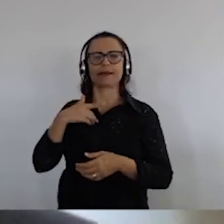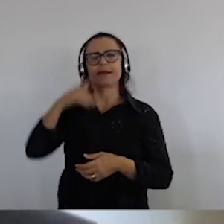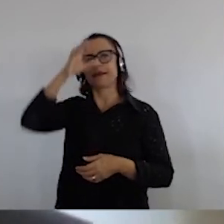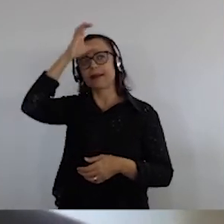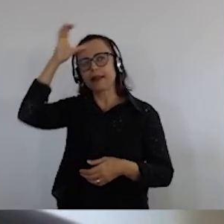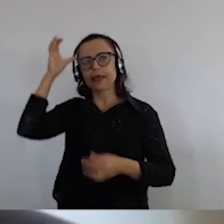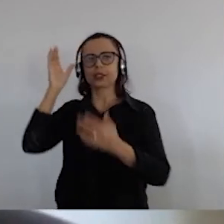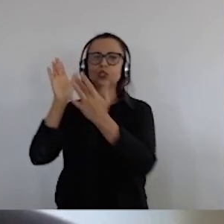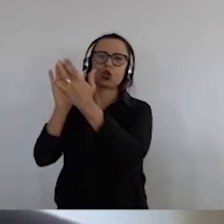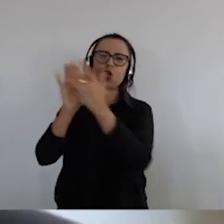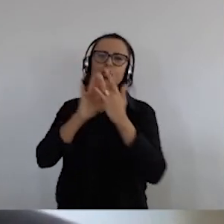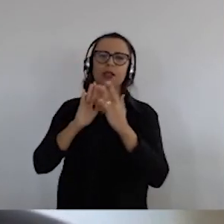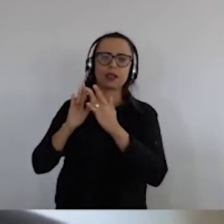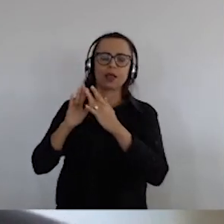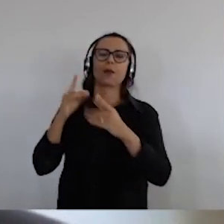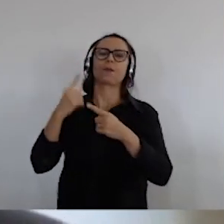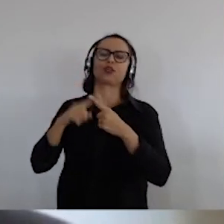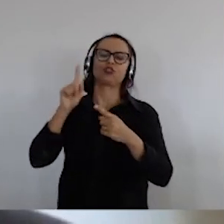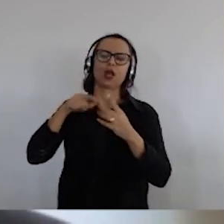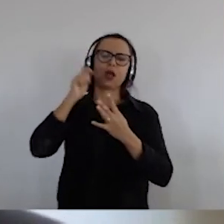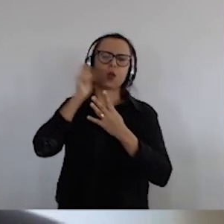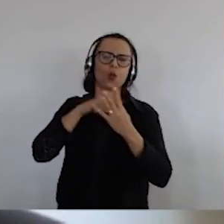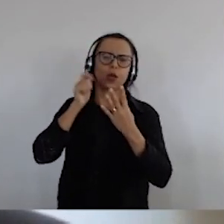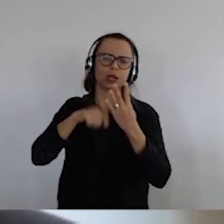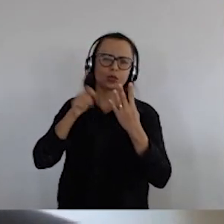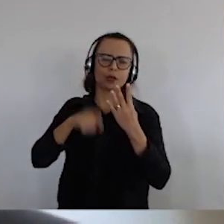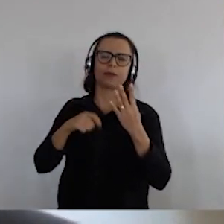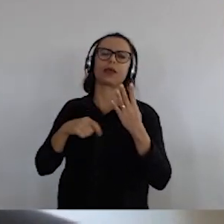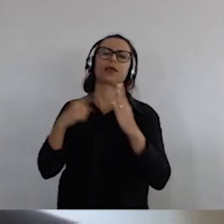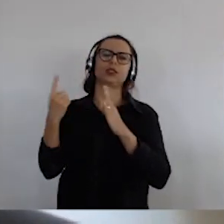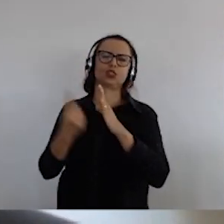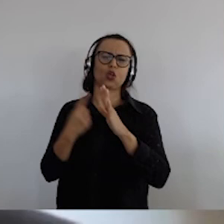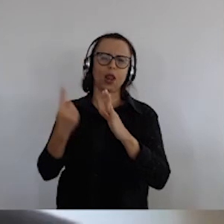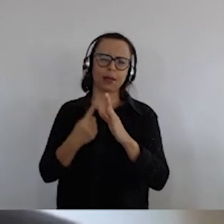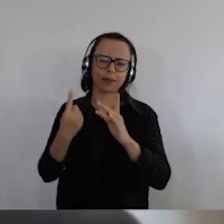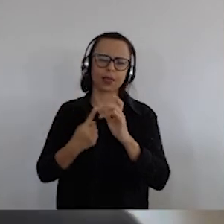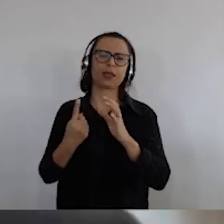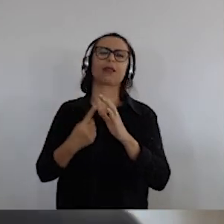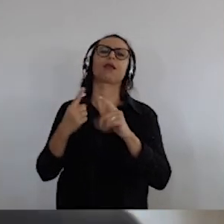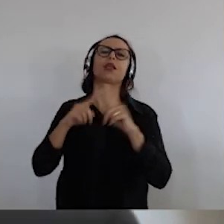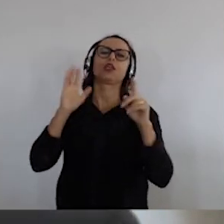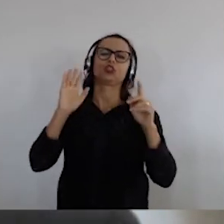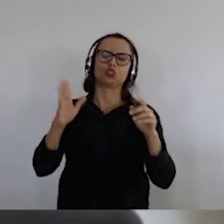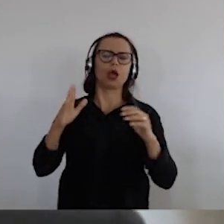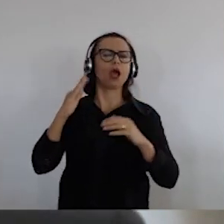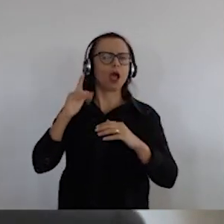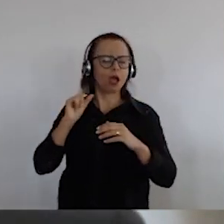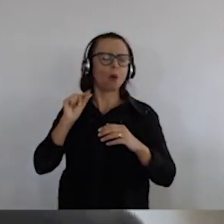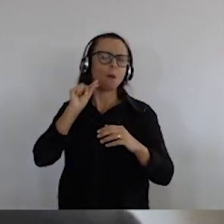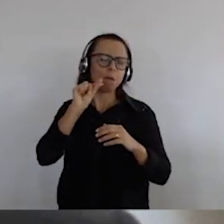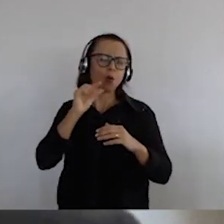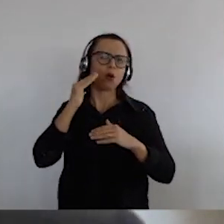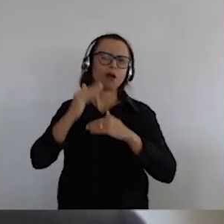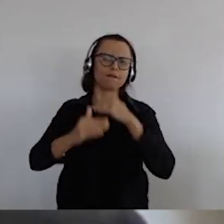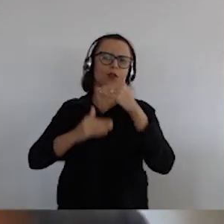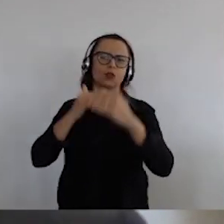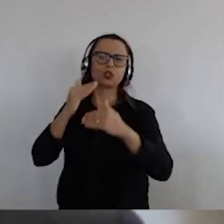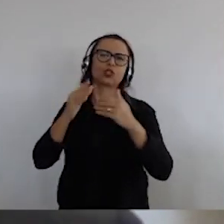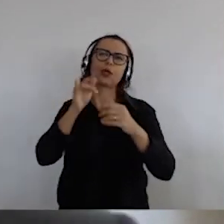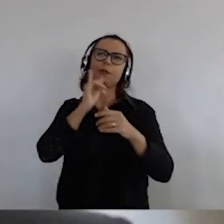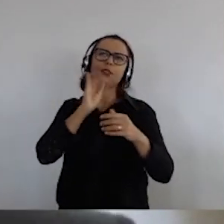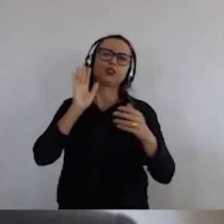clientes, mesmo depois de 4 meses de isolamento. Nesse período já houve evolução do cumprimento da pena,